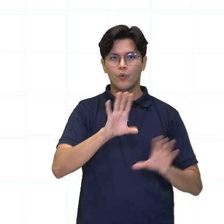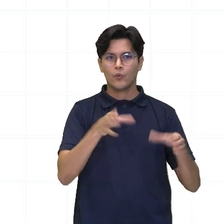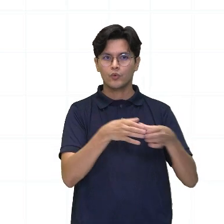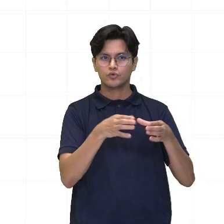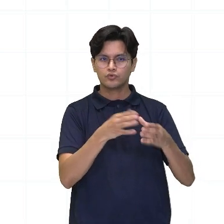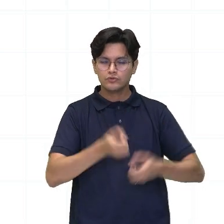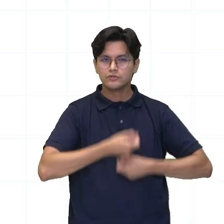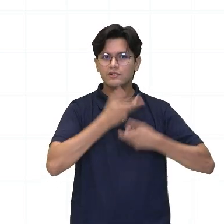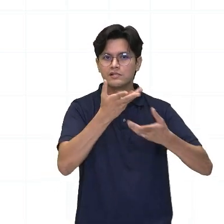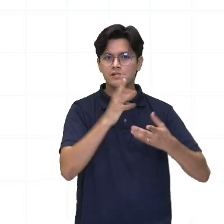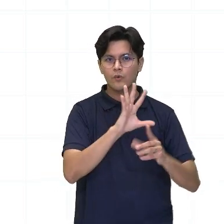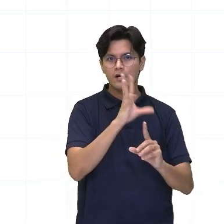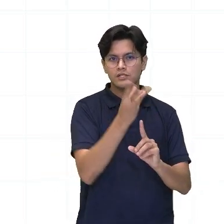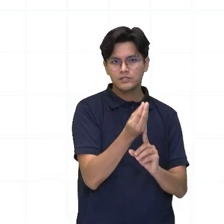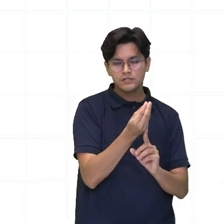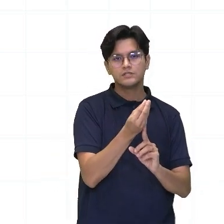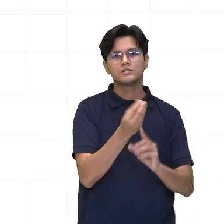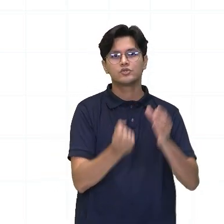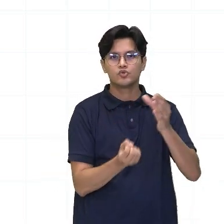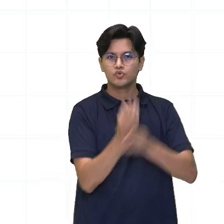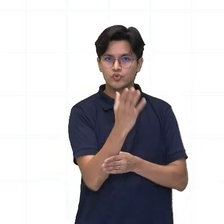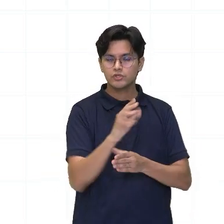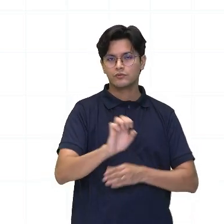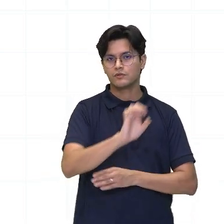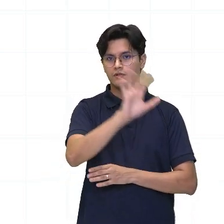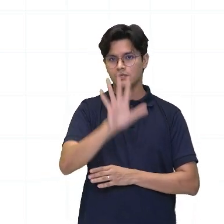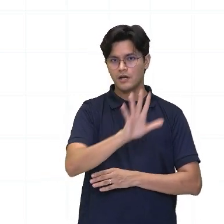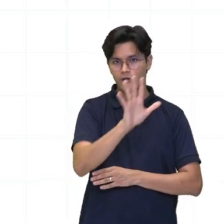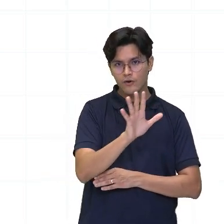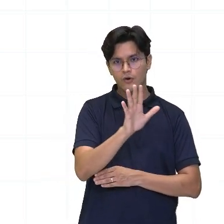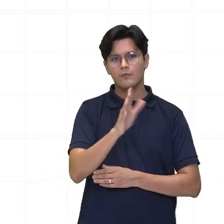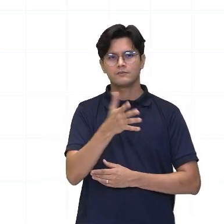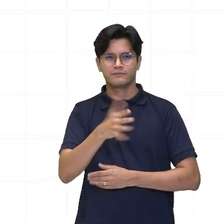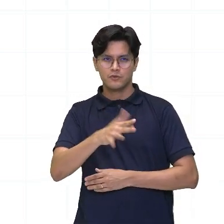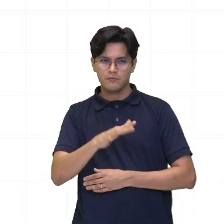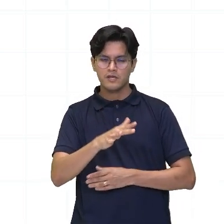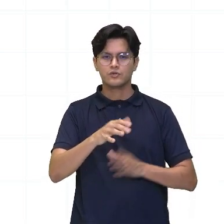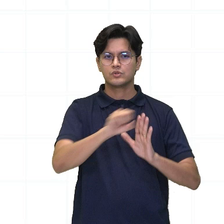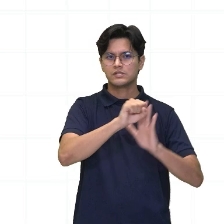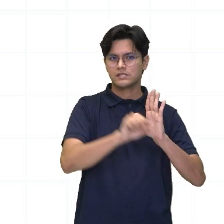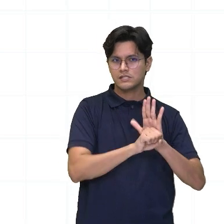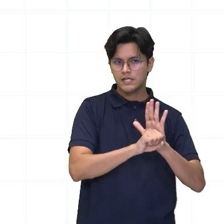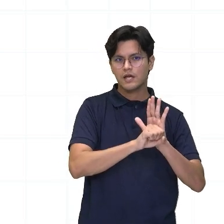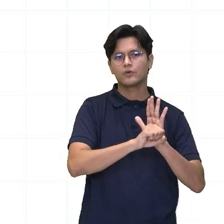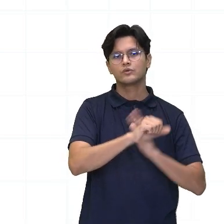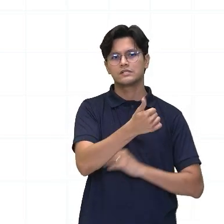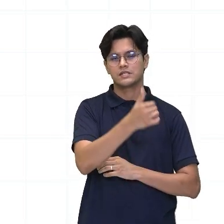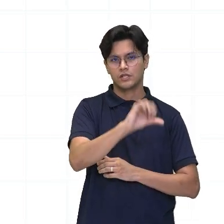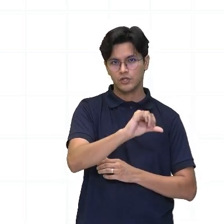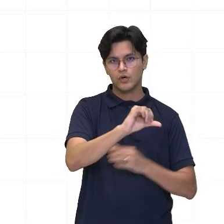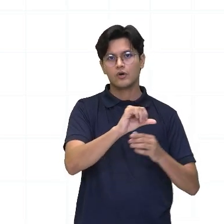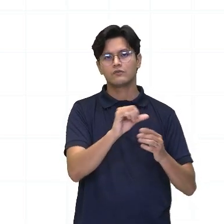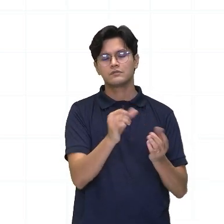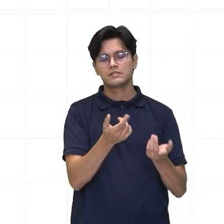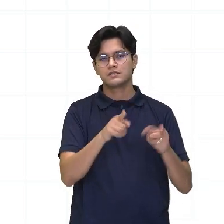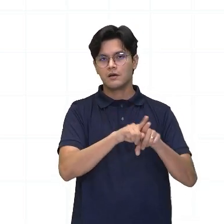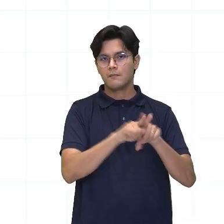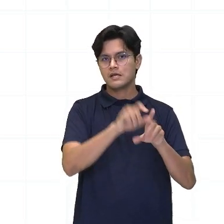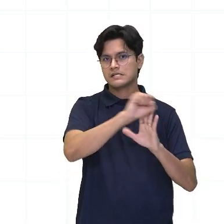XX. Cansado das formas tradicionais das artes, artistas modernistas se uniram